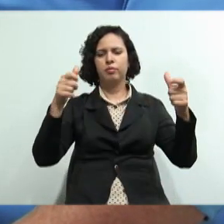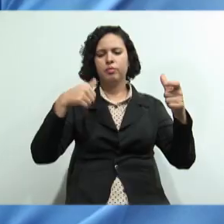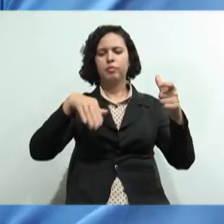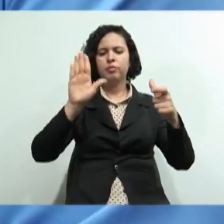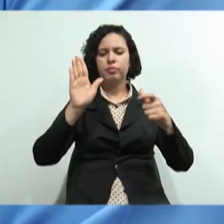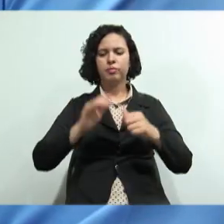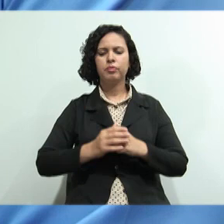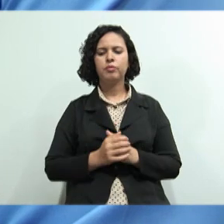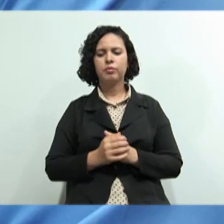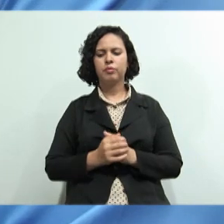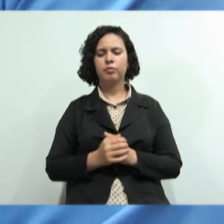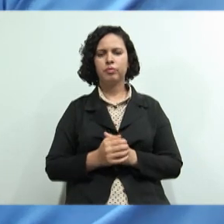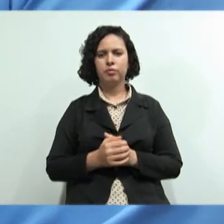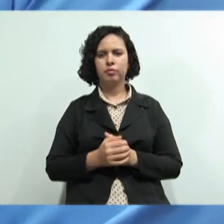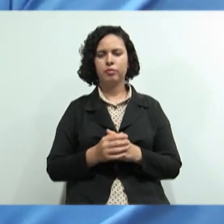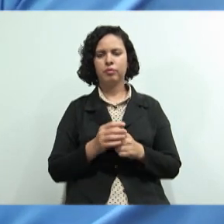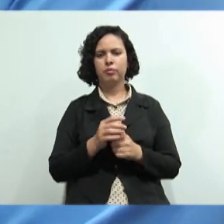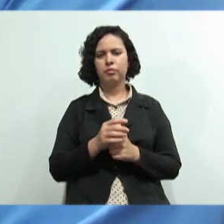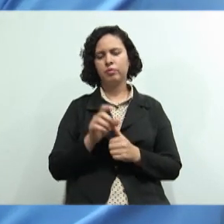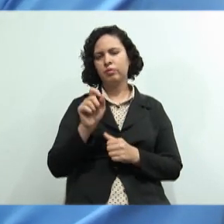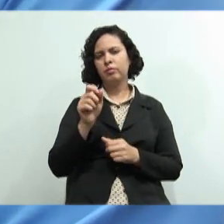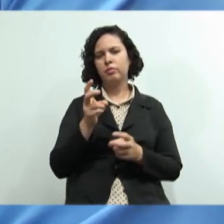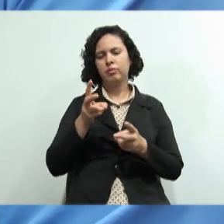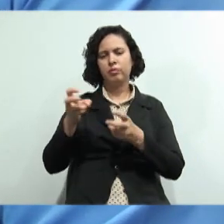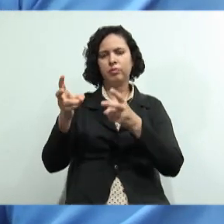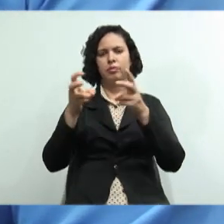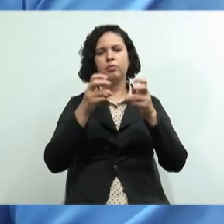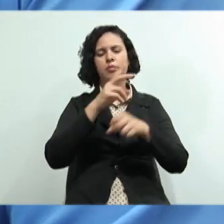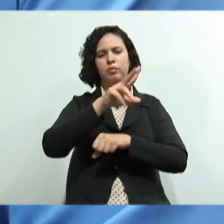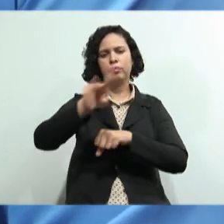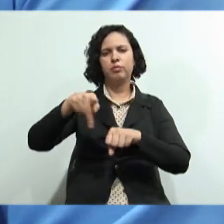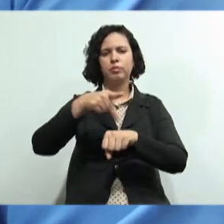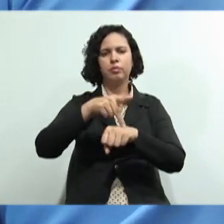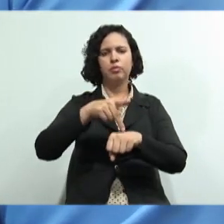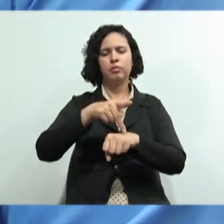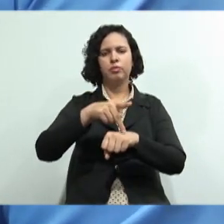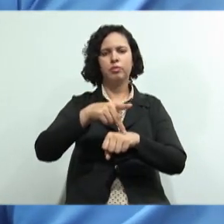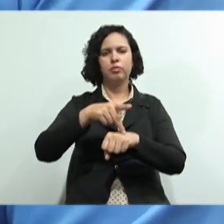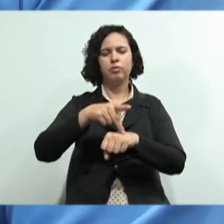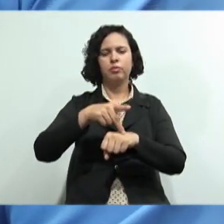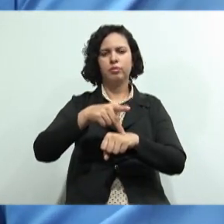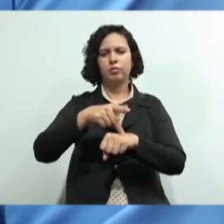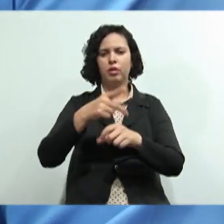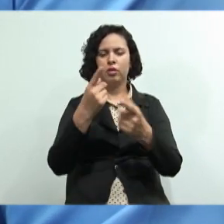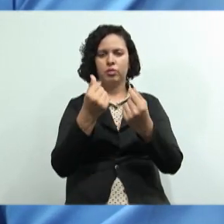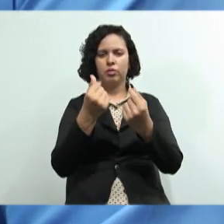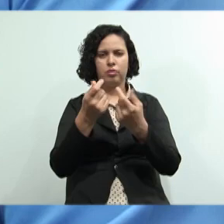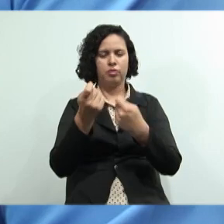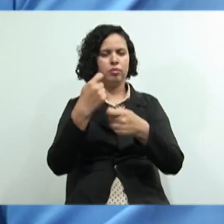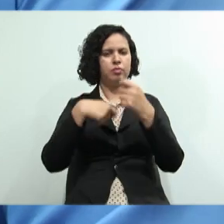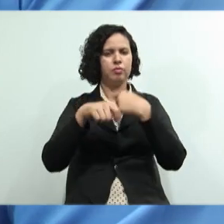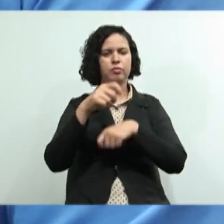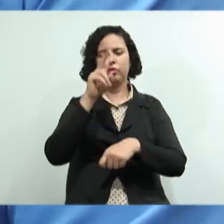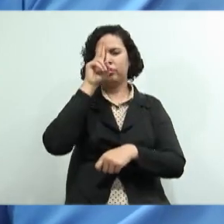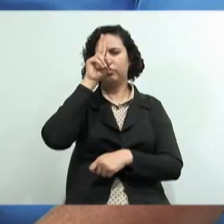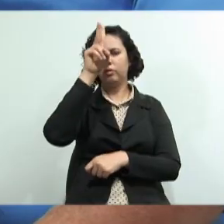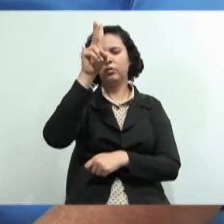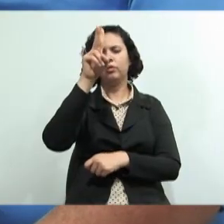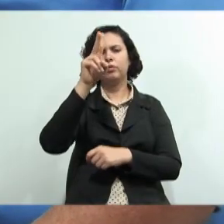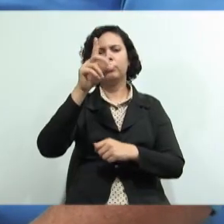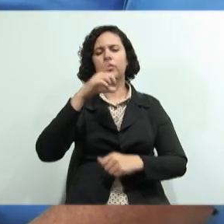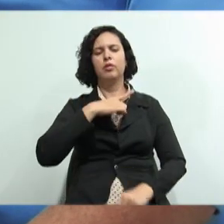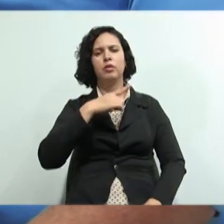mais. E observa-se que o país com economia forte é um país que tem